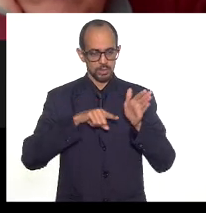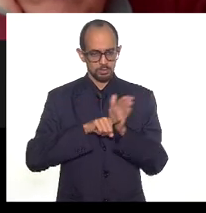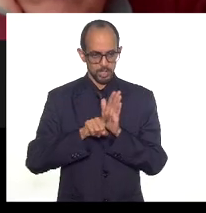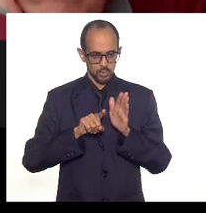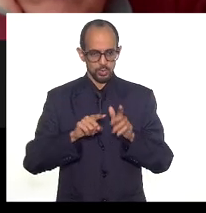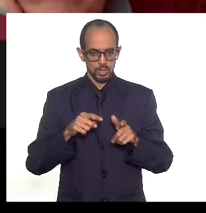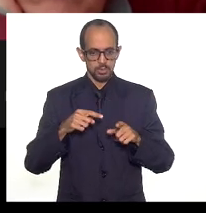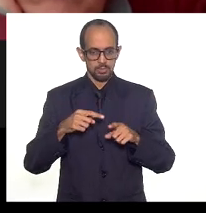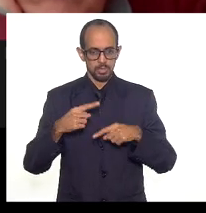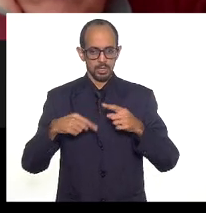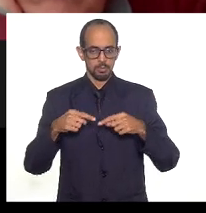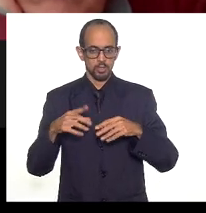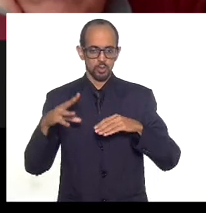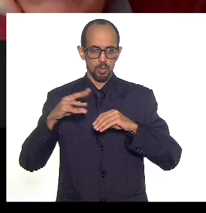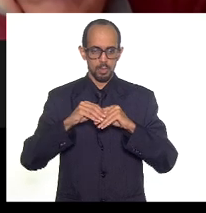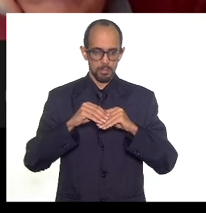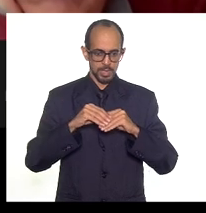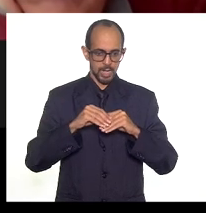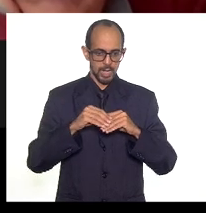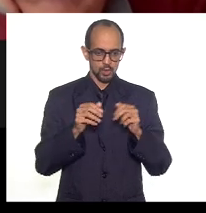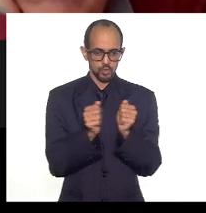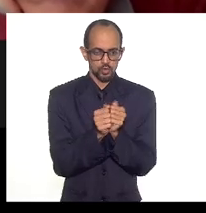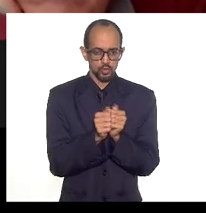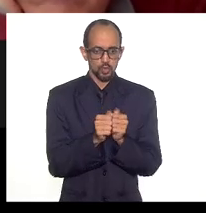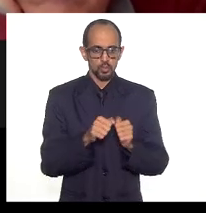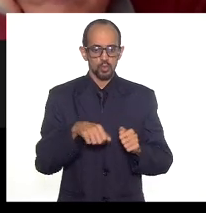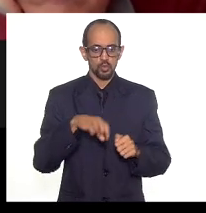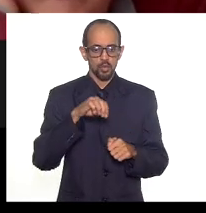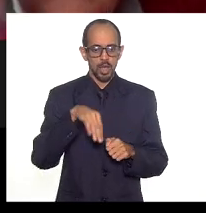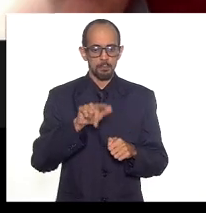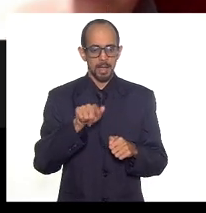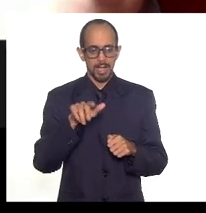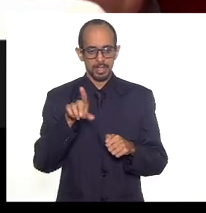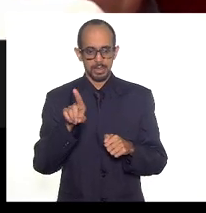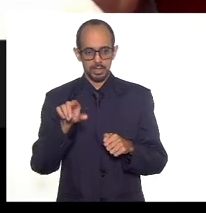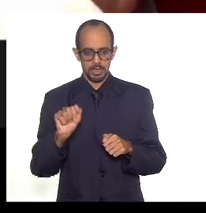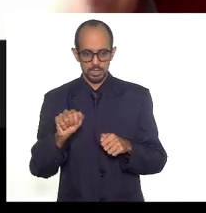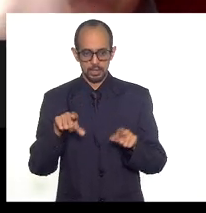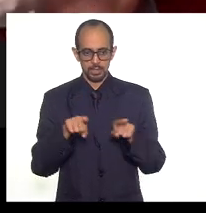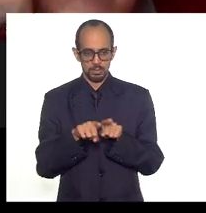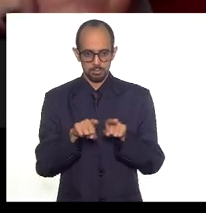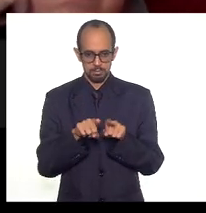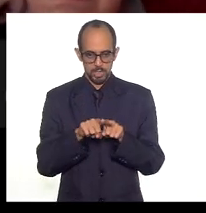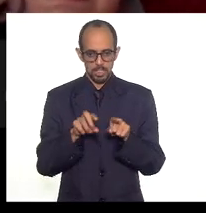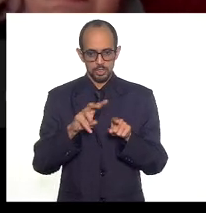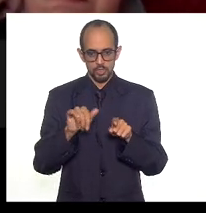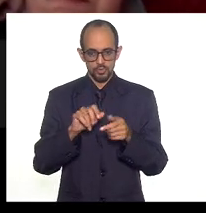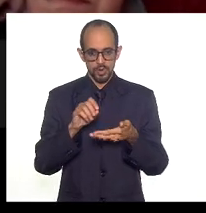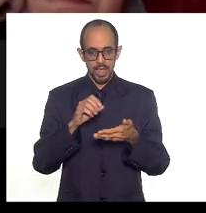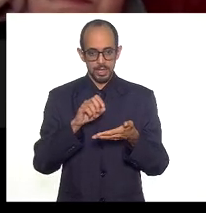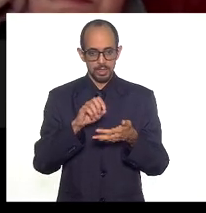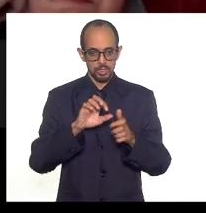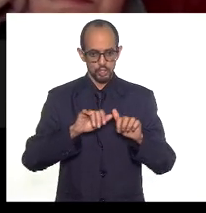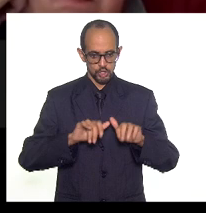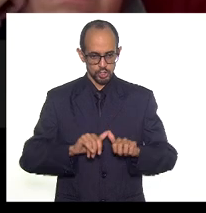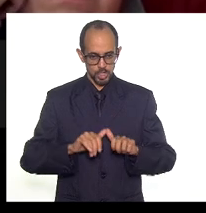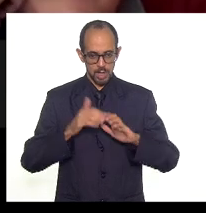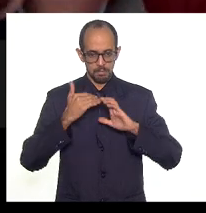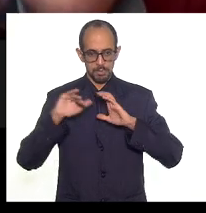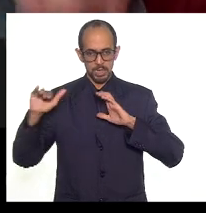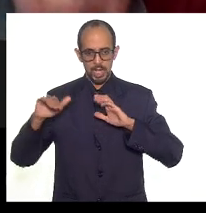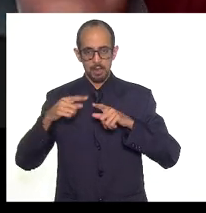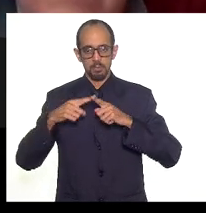né? Para complementar junto com aquelas que a doutora Magda tá também. Né? Aí a gente manda por escrito, porque aí eles podem